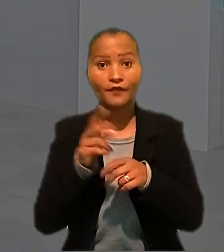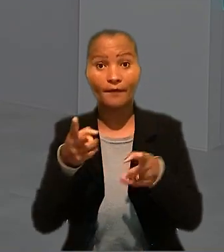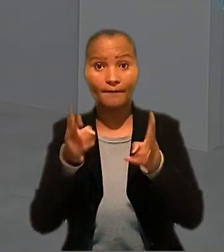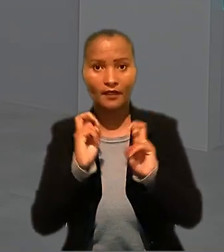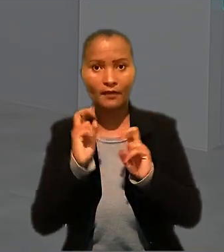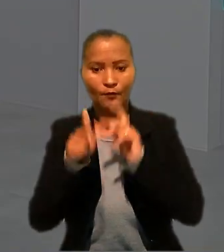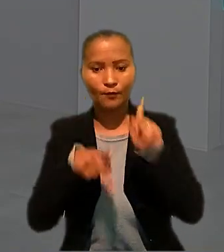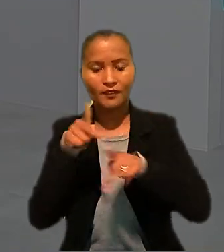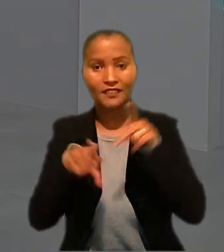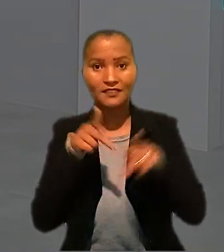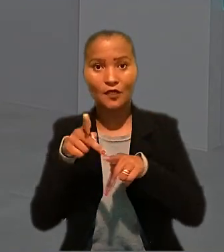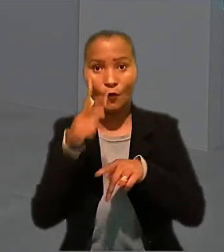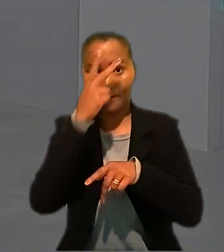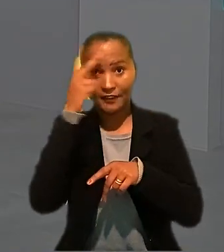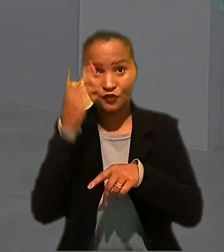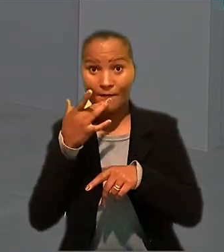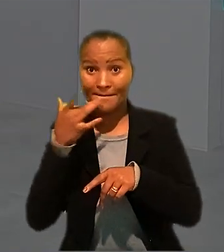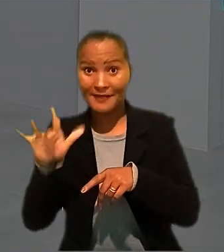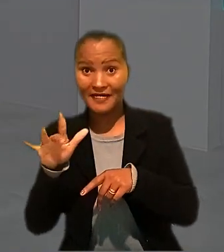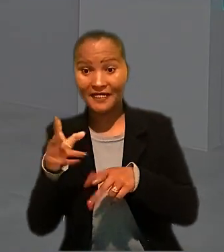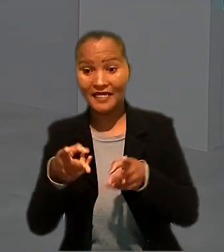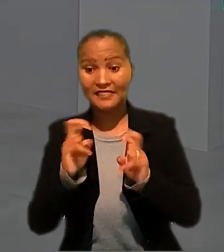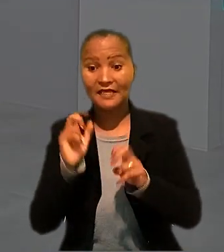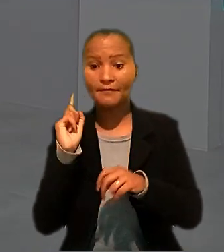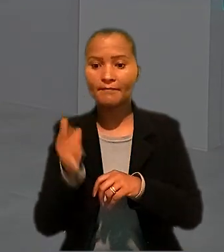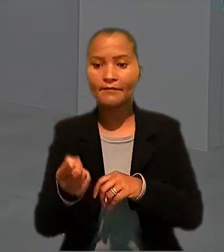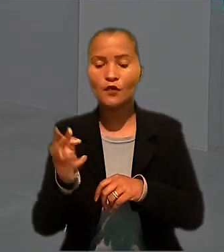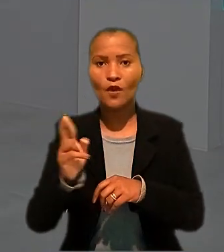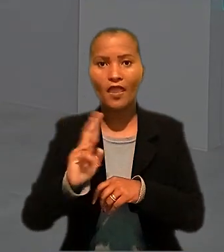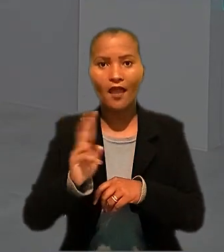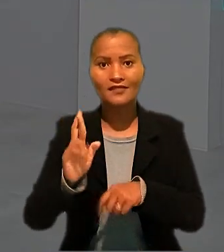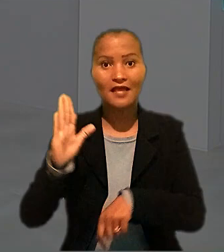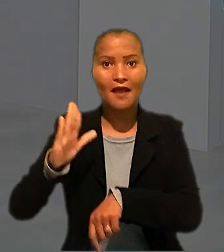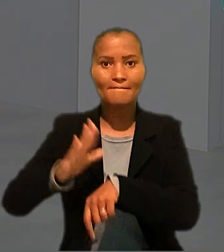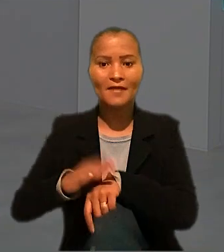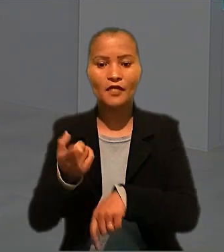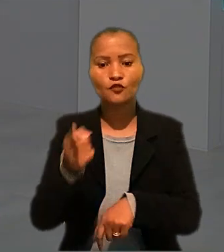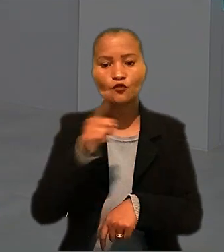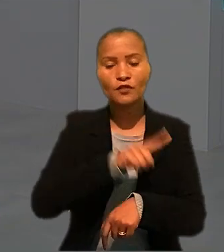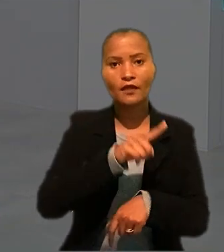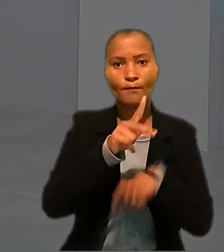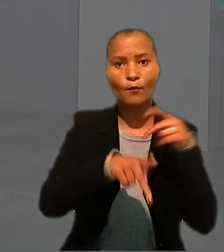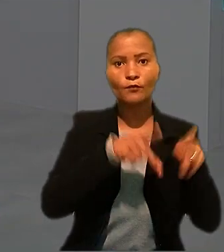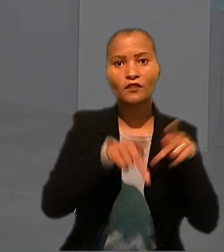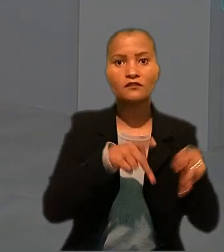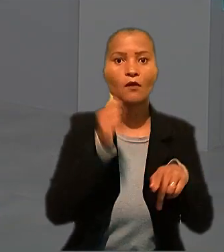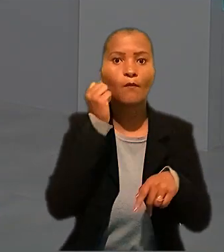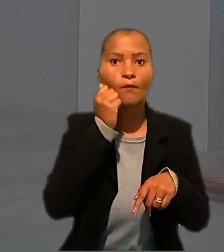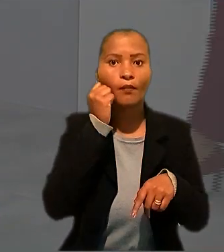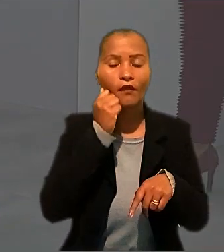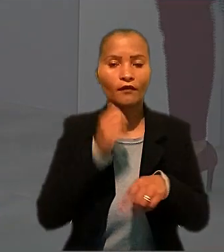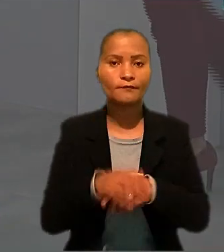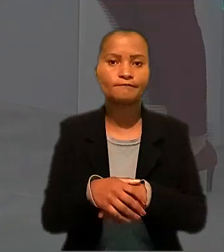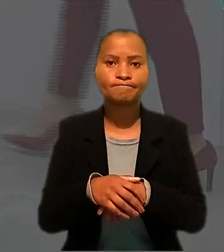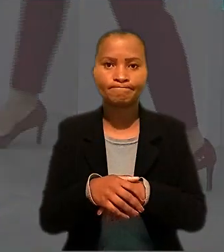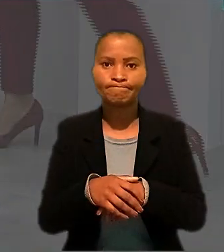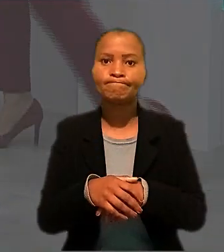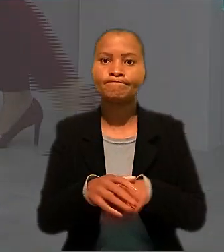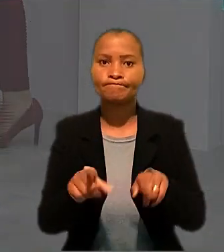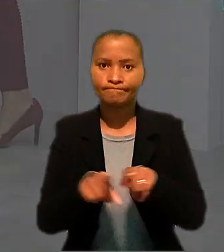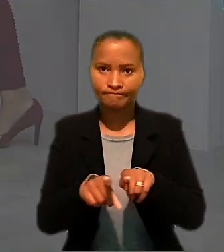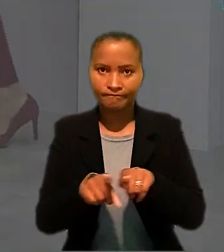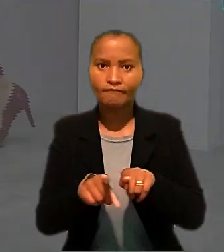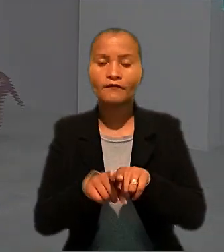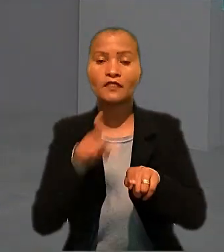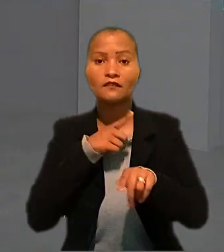viu? Aqui nós percebemos que a população de cor branca recebe R$1.000 a mais do que a população de cor preta, Luana. Pois é,